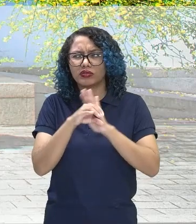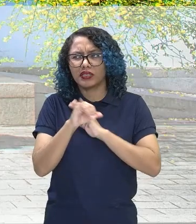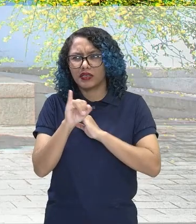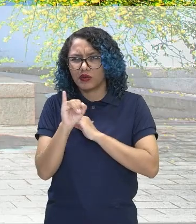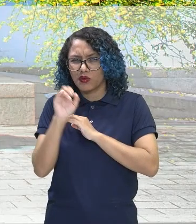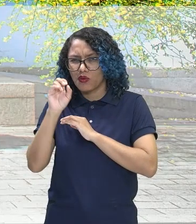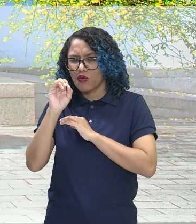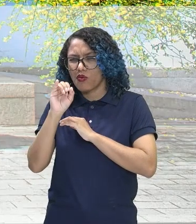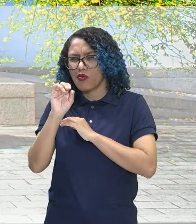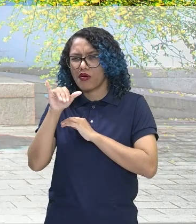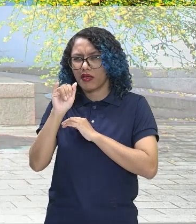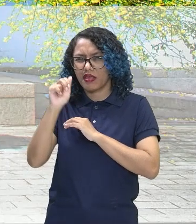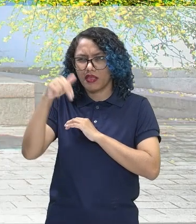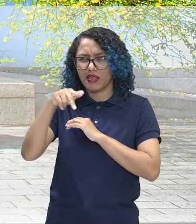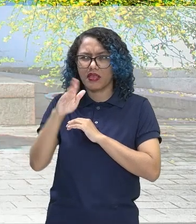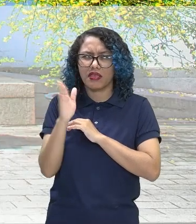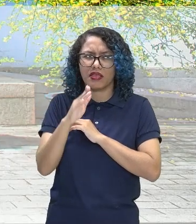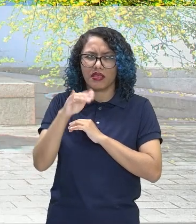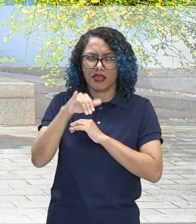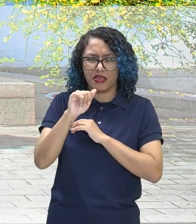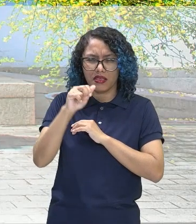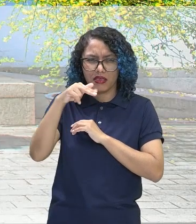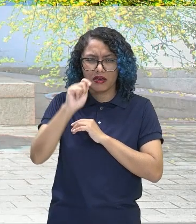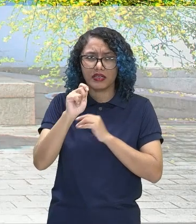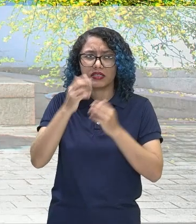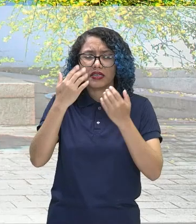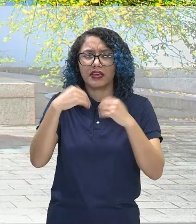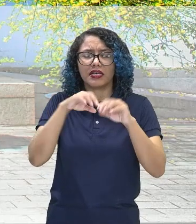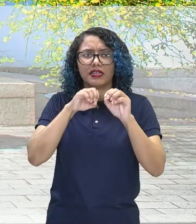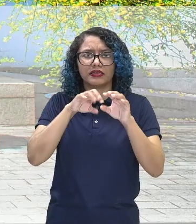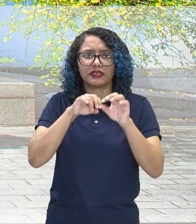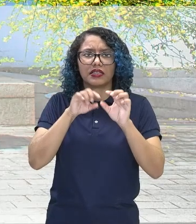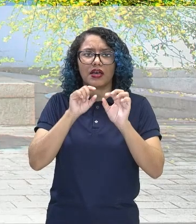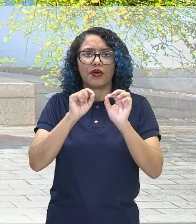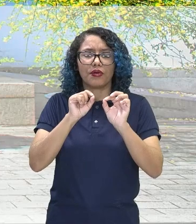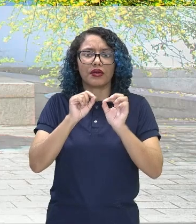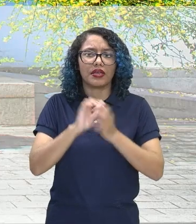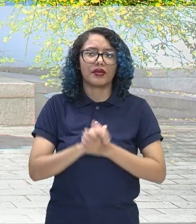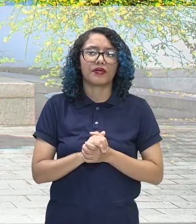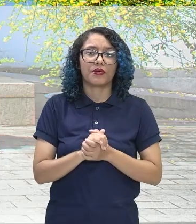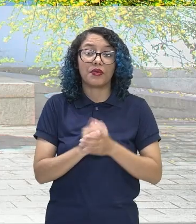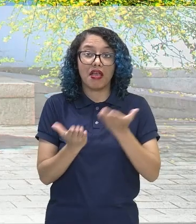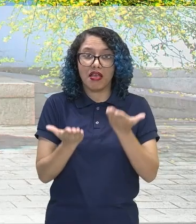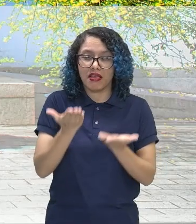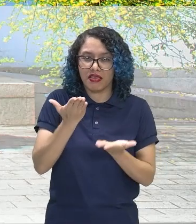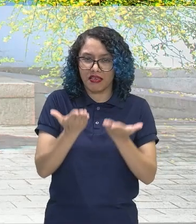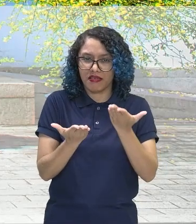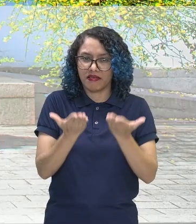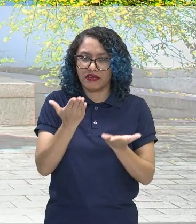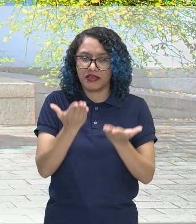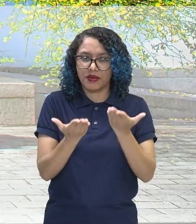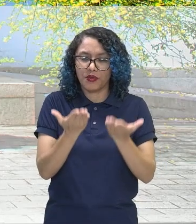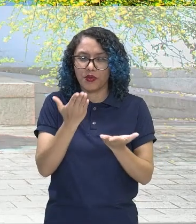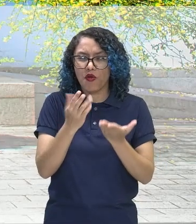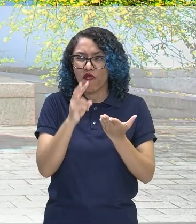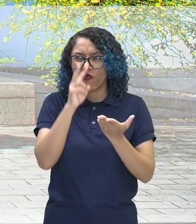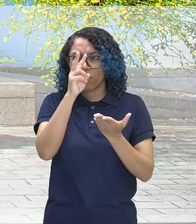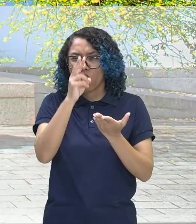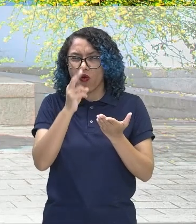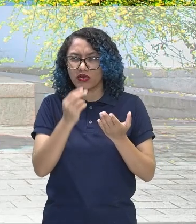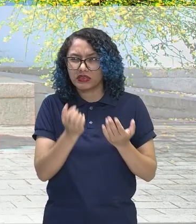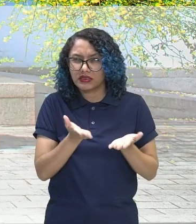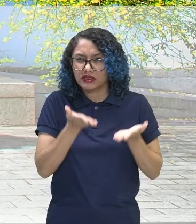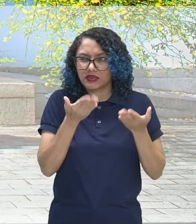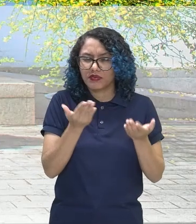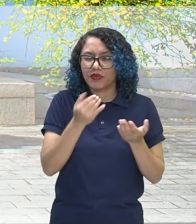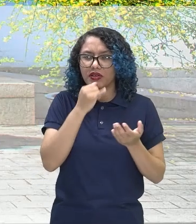importância da harmonia entre a força e a suavidade, né? É você ter ali o equilíbrio entre o